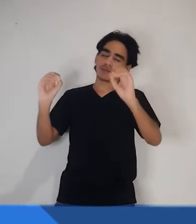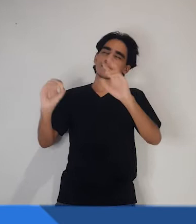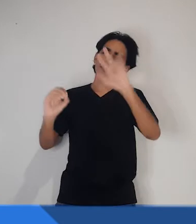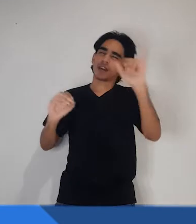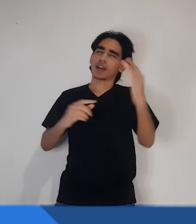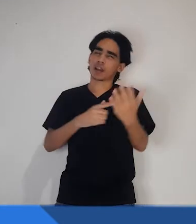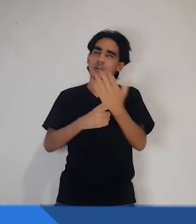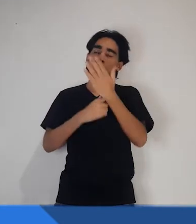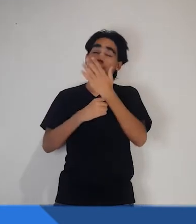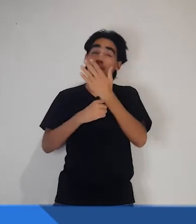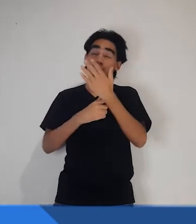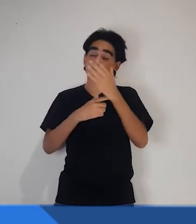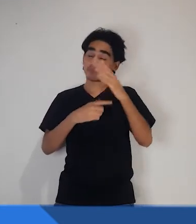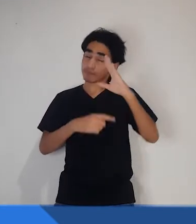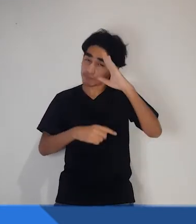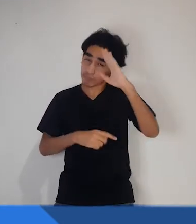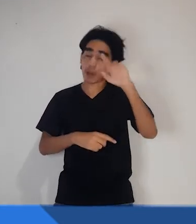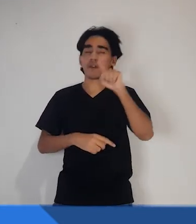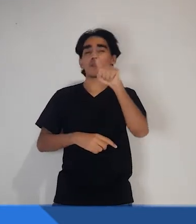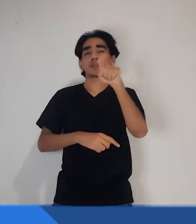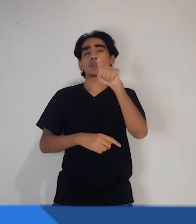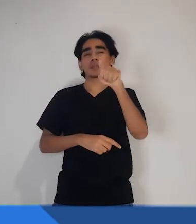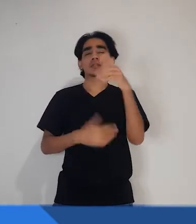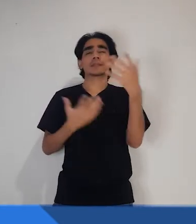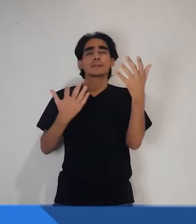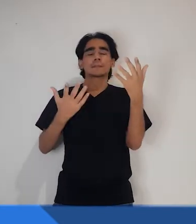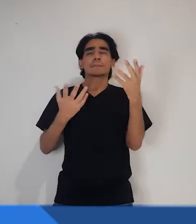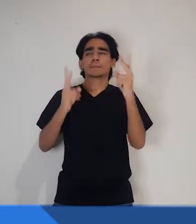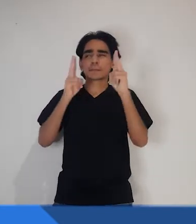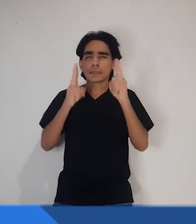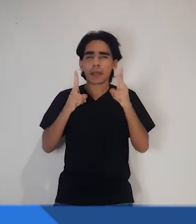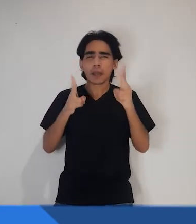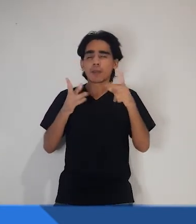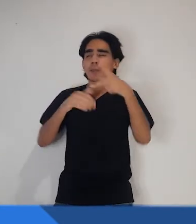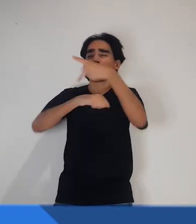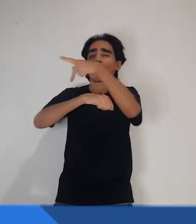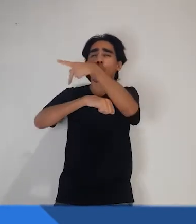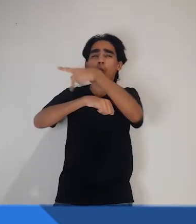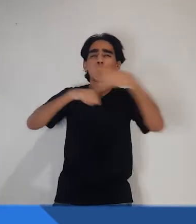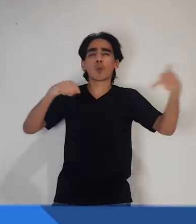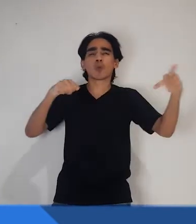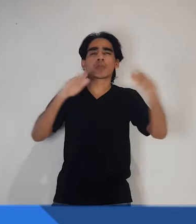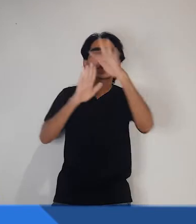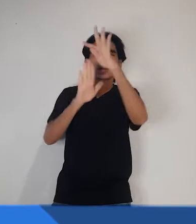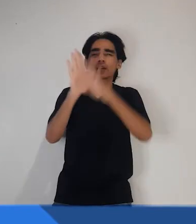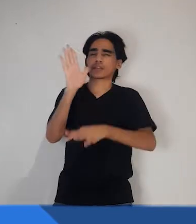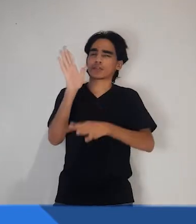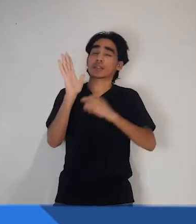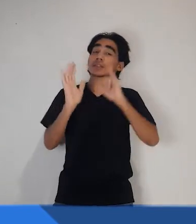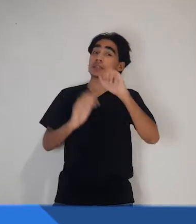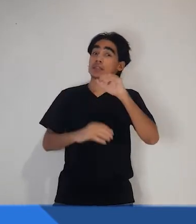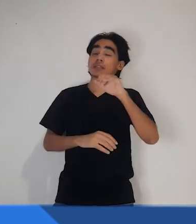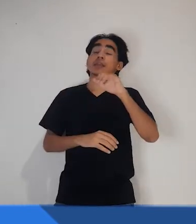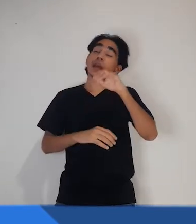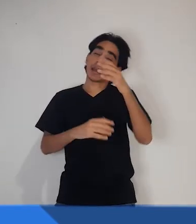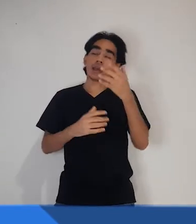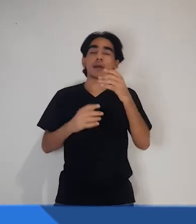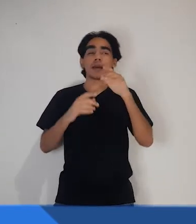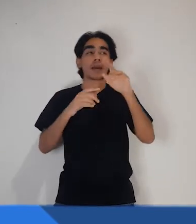nossa vida. Então, priorize sempre copiar e colar o texto puro, porque a formatação vai ficar